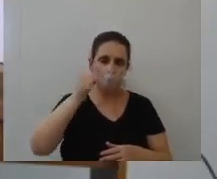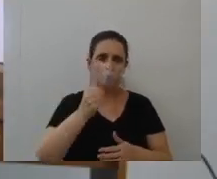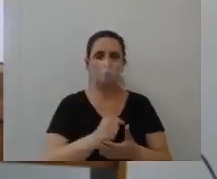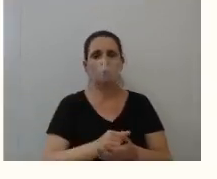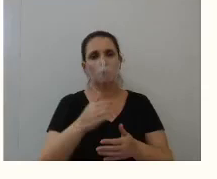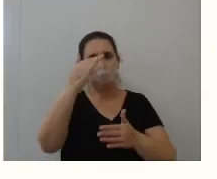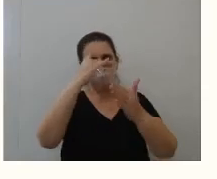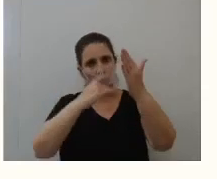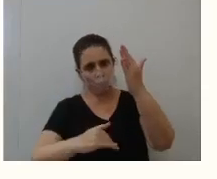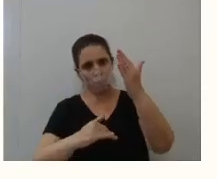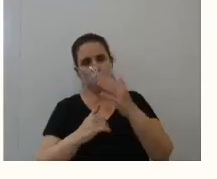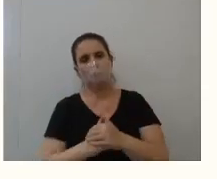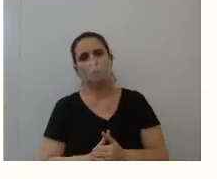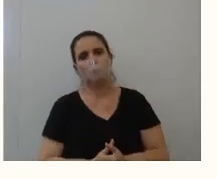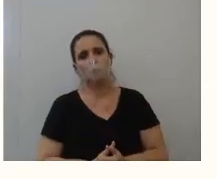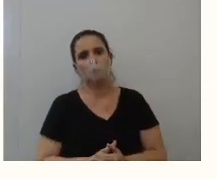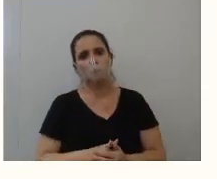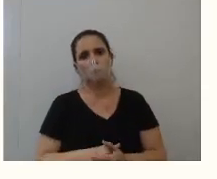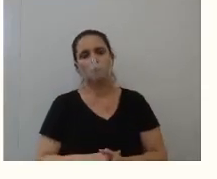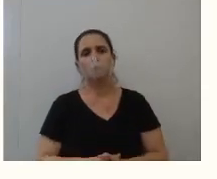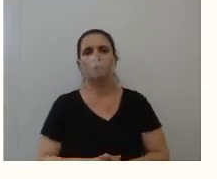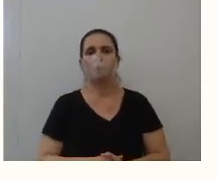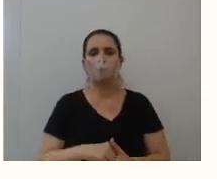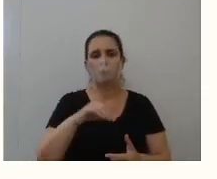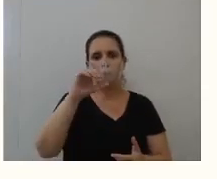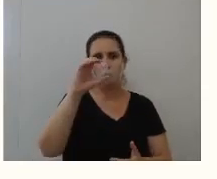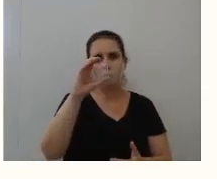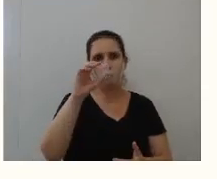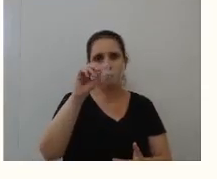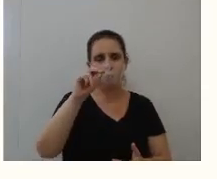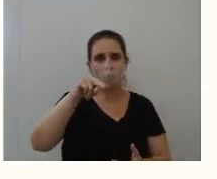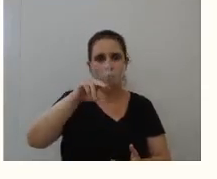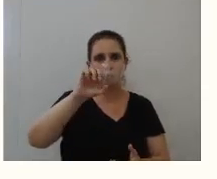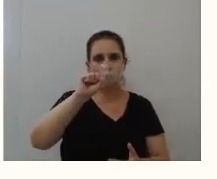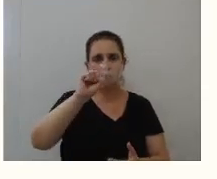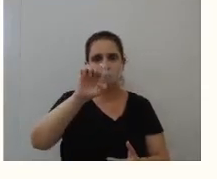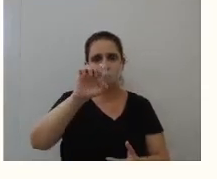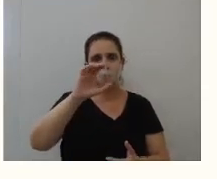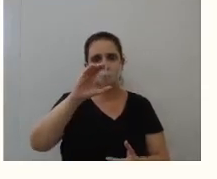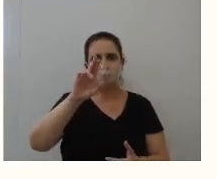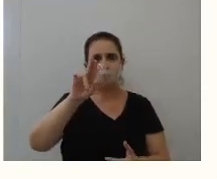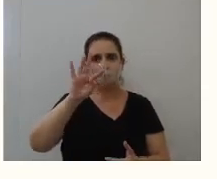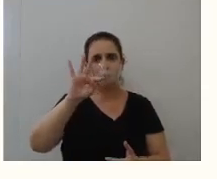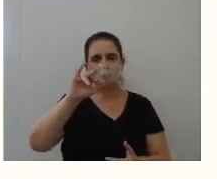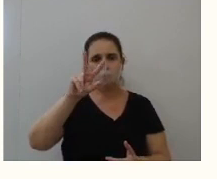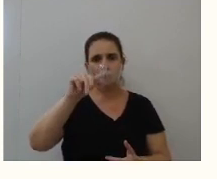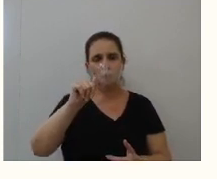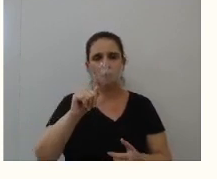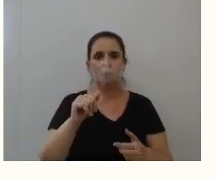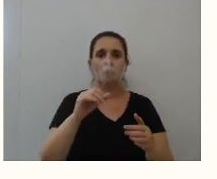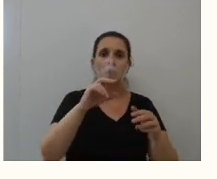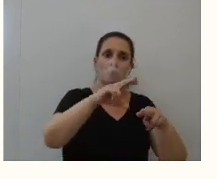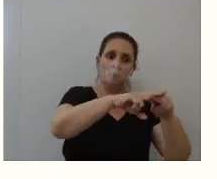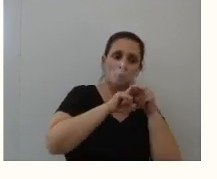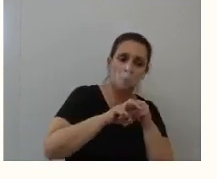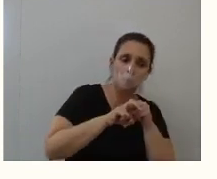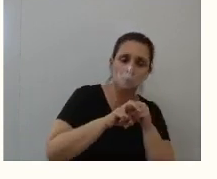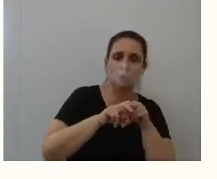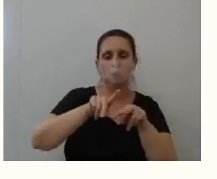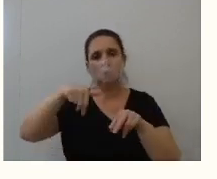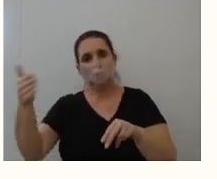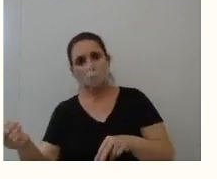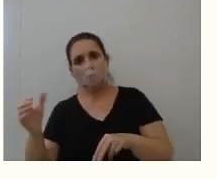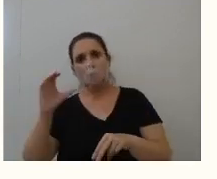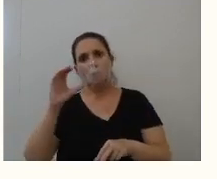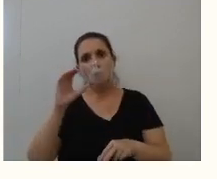Consecutiva, a relação de causa e consequência. A gente pode utilizar sim também, desculpa, a gente pode utilizar